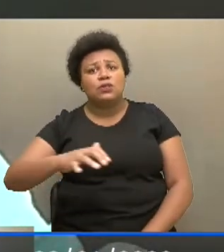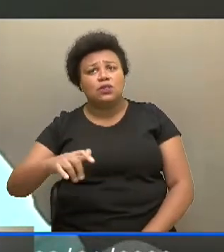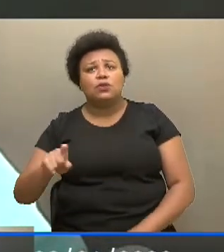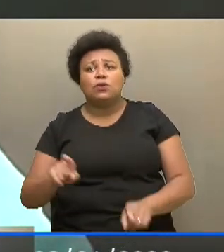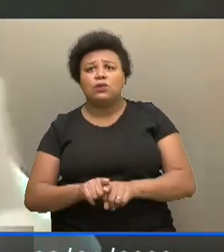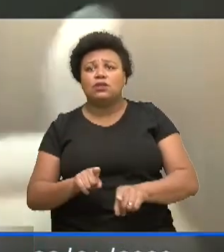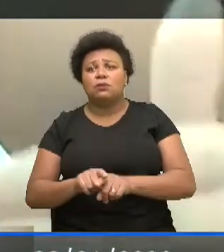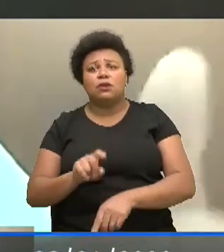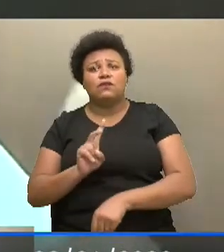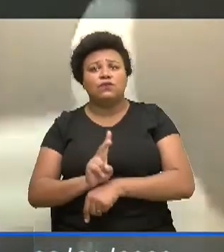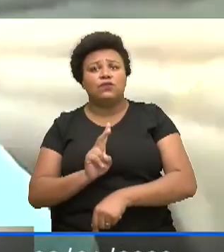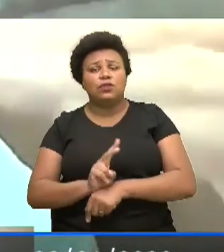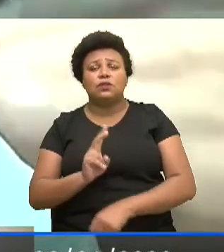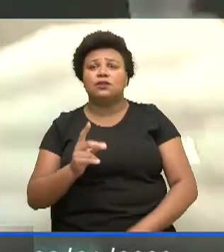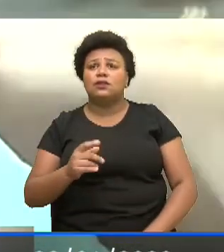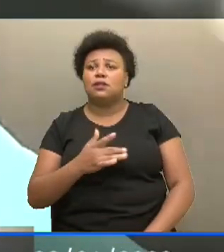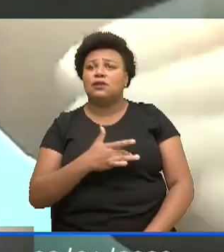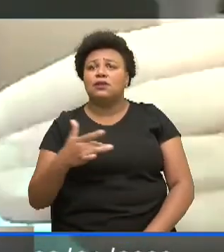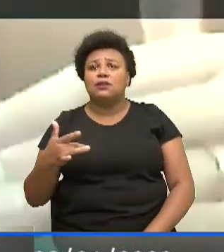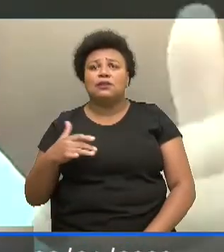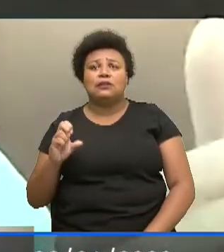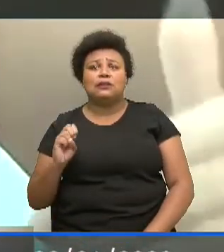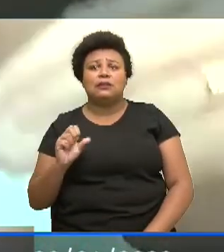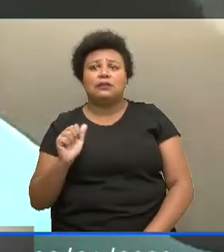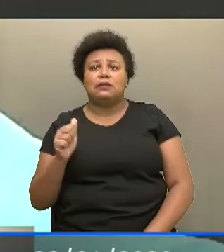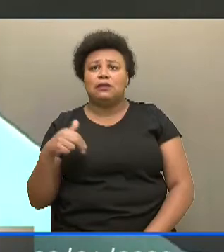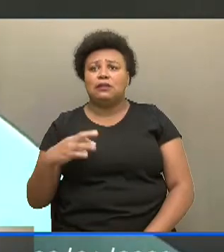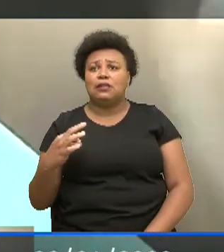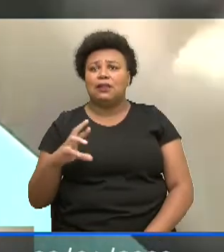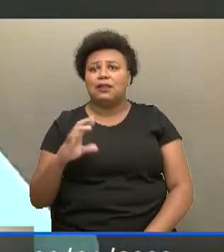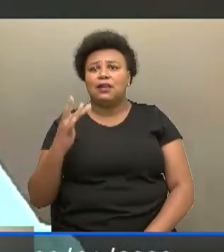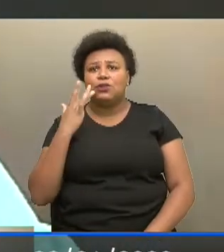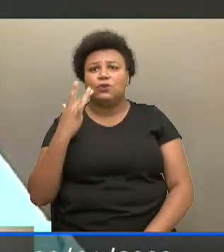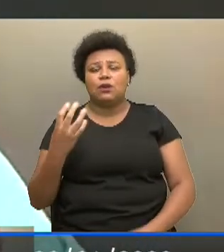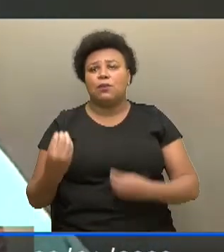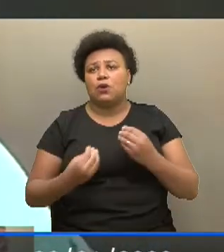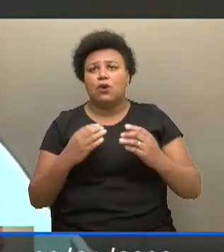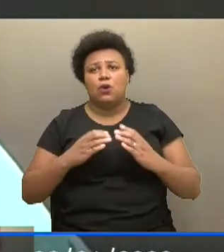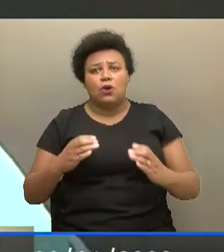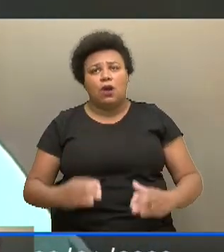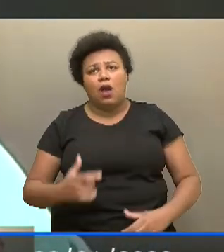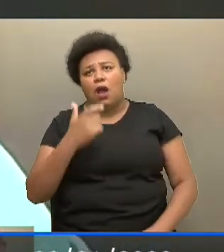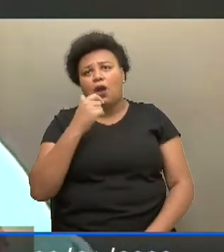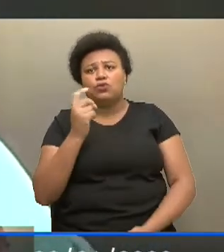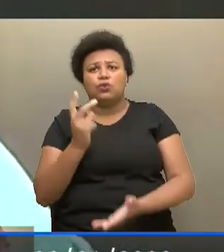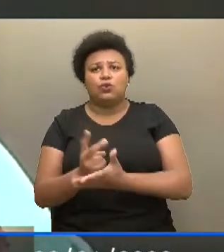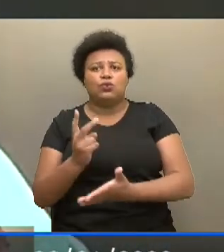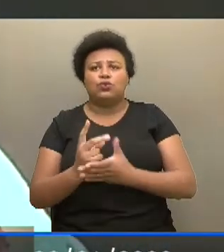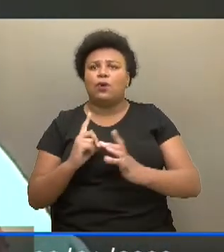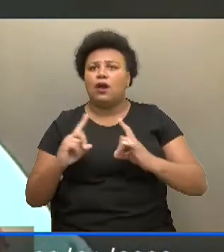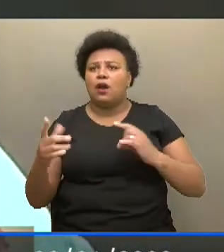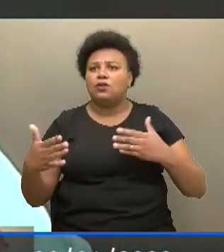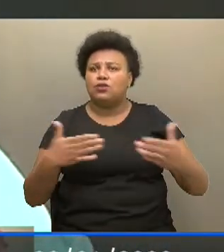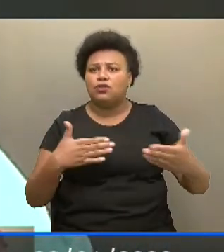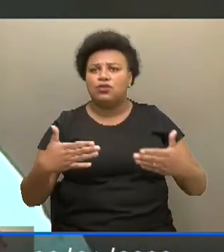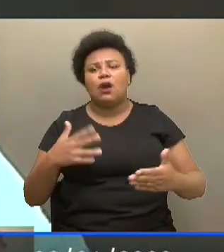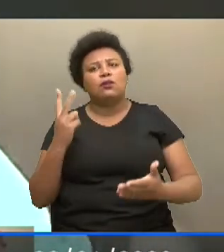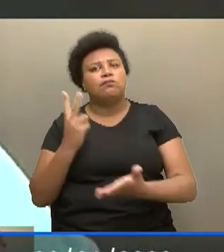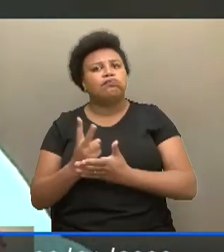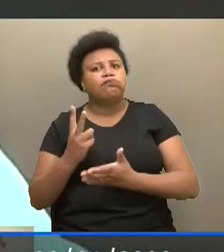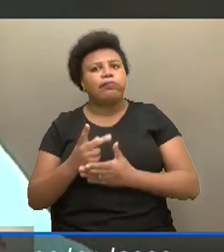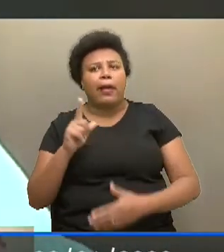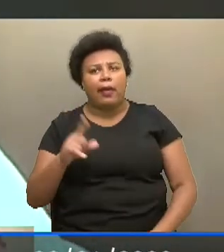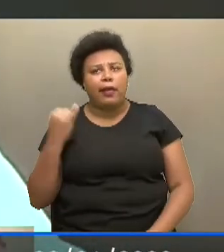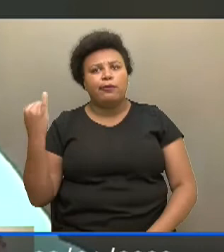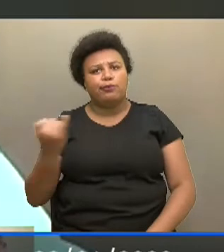enfim, os envolvidos, porque a gente não sabe o comportamento, por quanto tempo vai, então acho que manter esse diálogo constante e permanente é